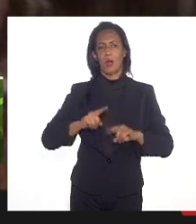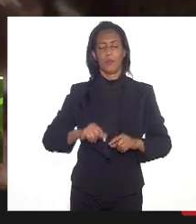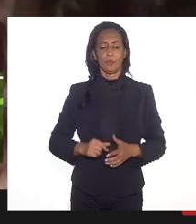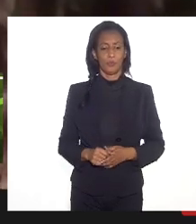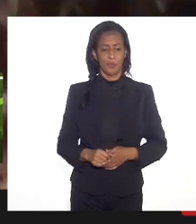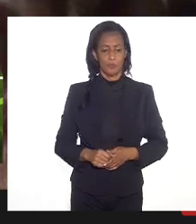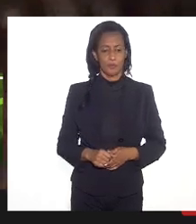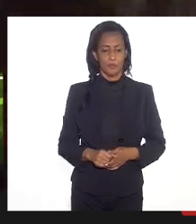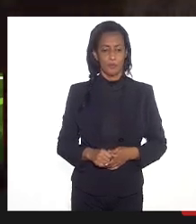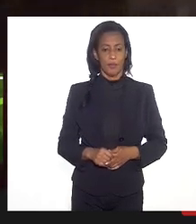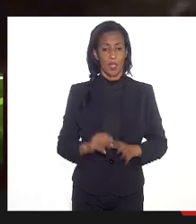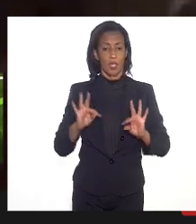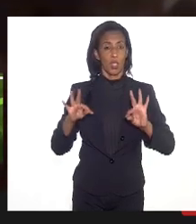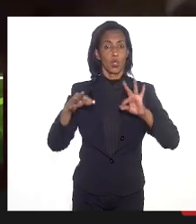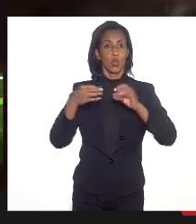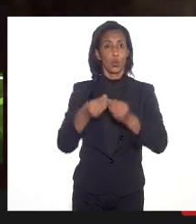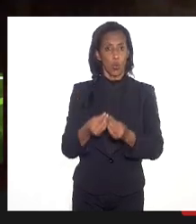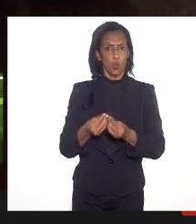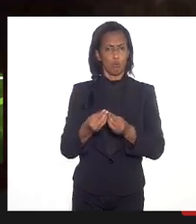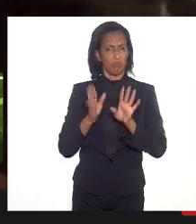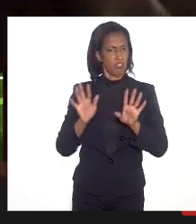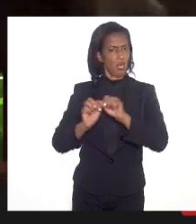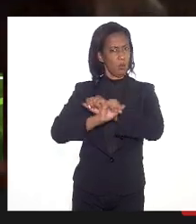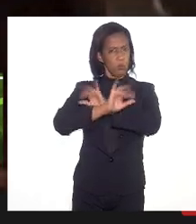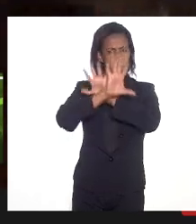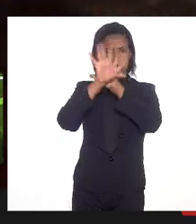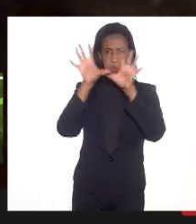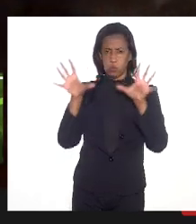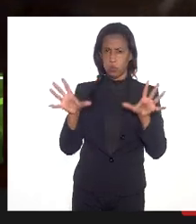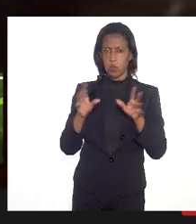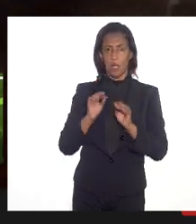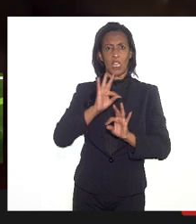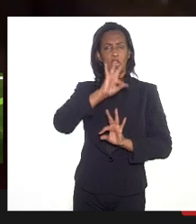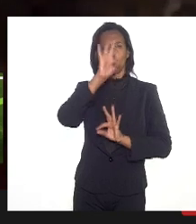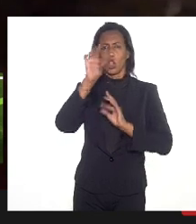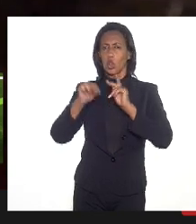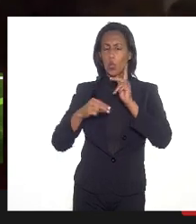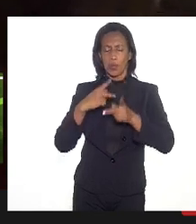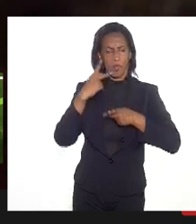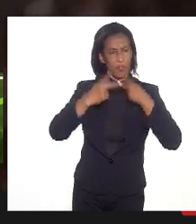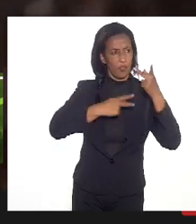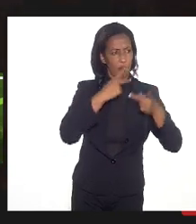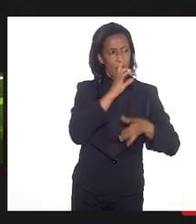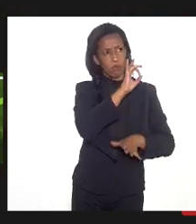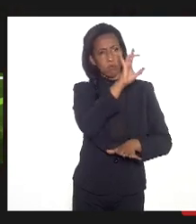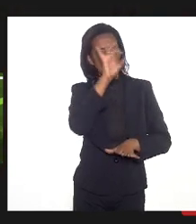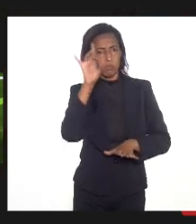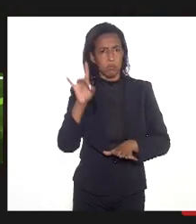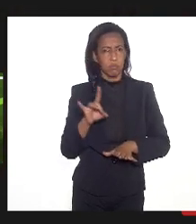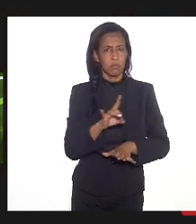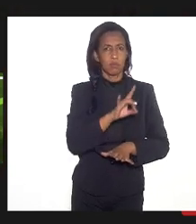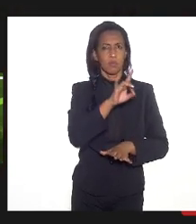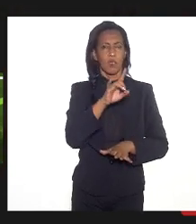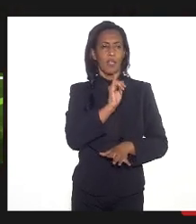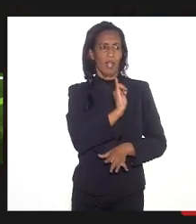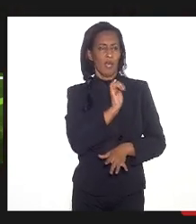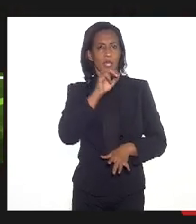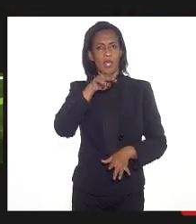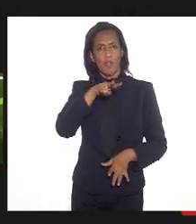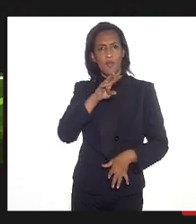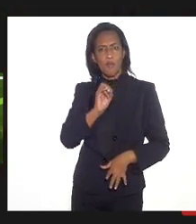E eu acho que isso tudo ficou muito evidente em todas as falas aqui, né? Da